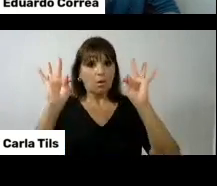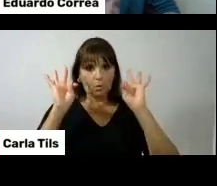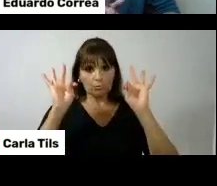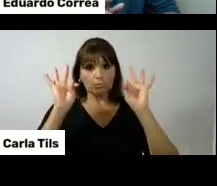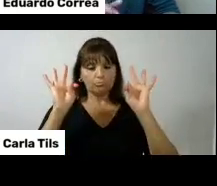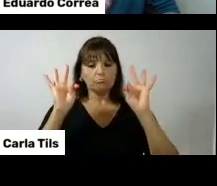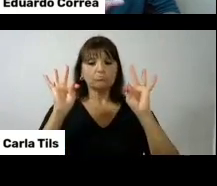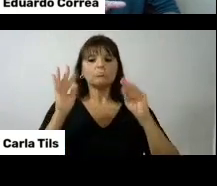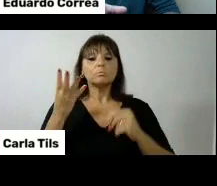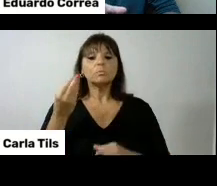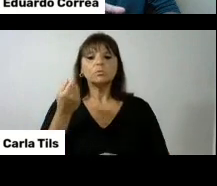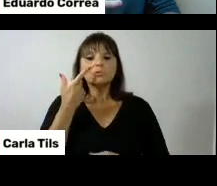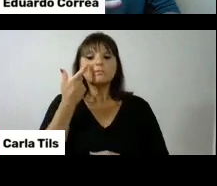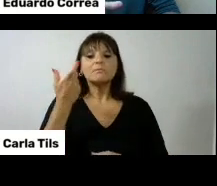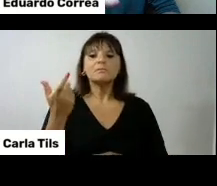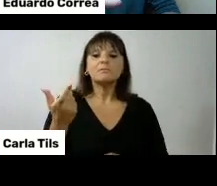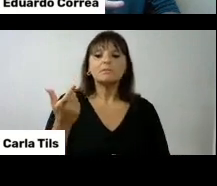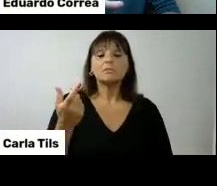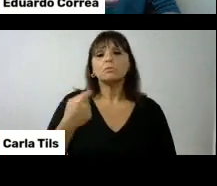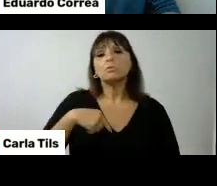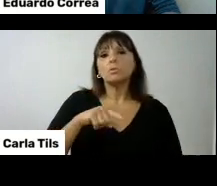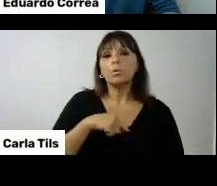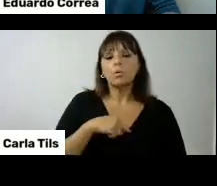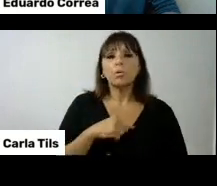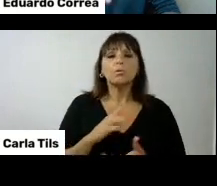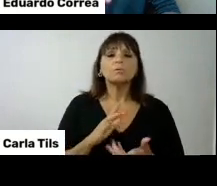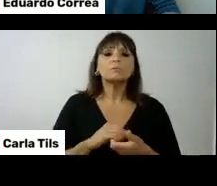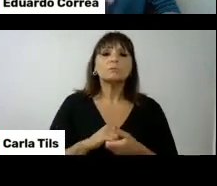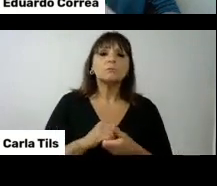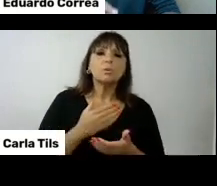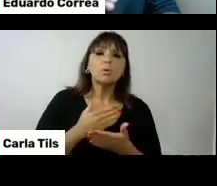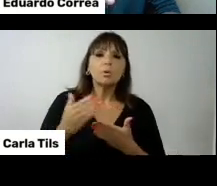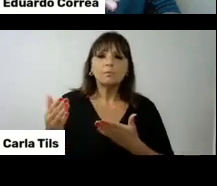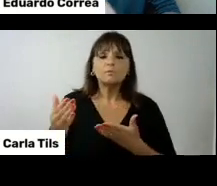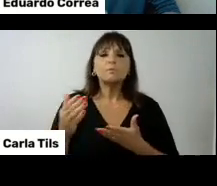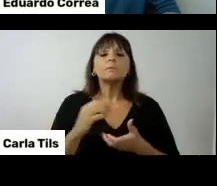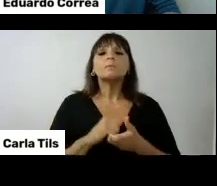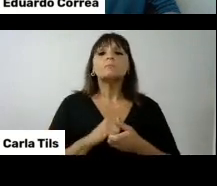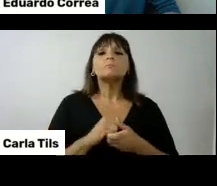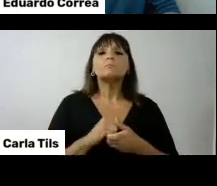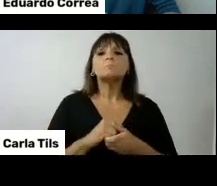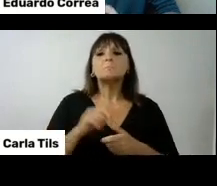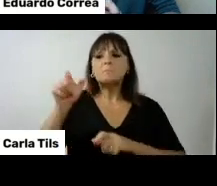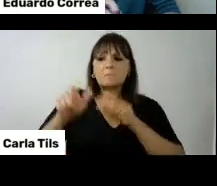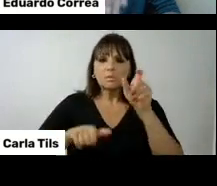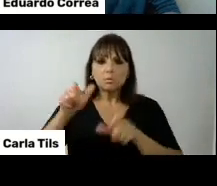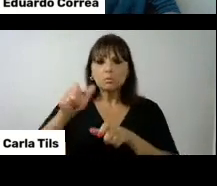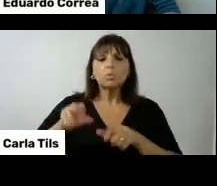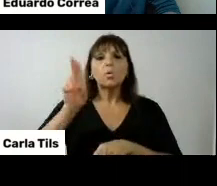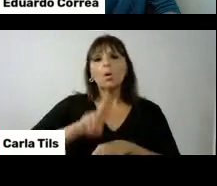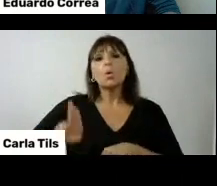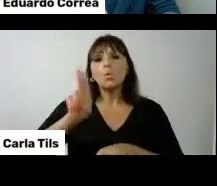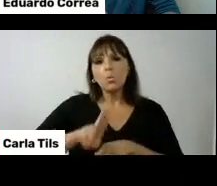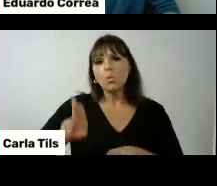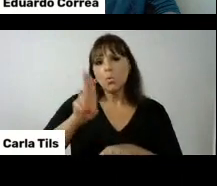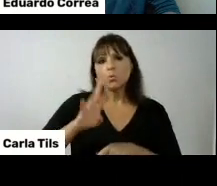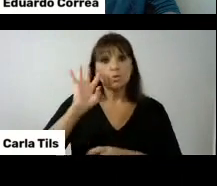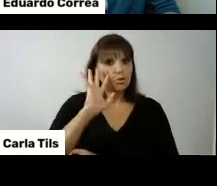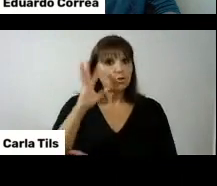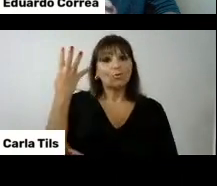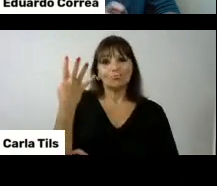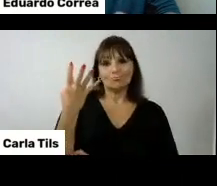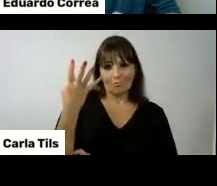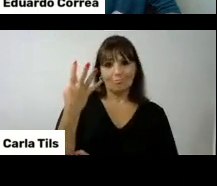É muito interessante quando nós começamos a colocar as pessoas que utilizam a nossa solução como parte integrante